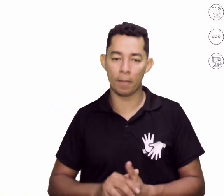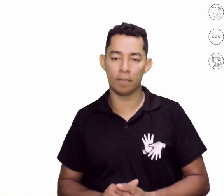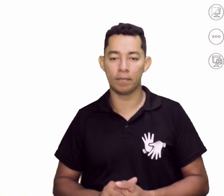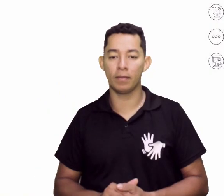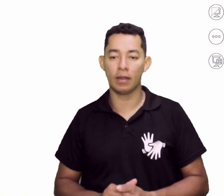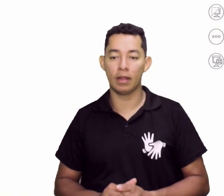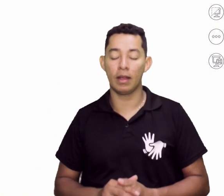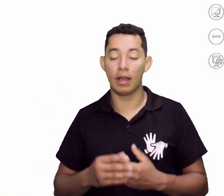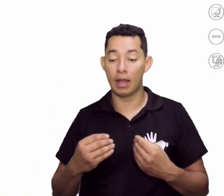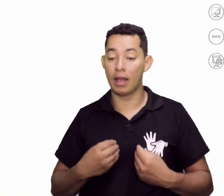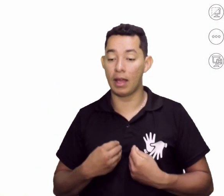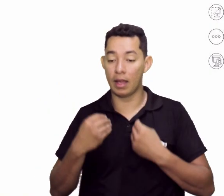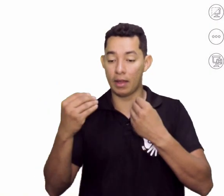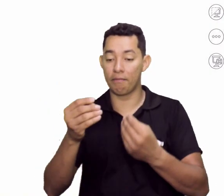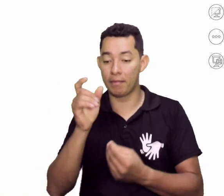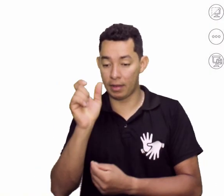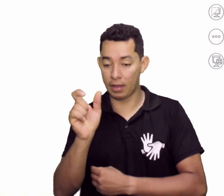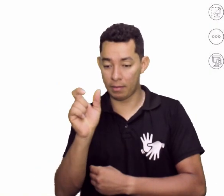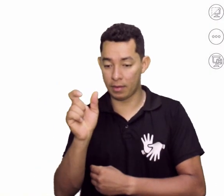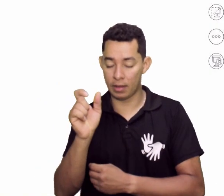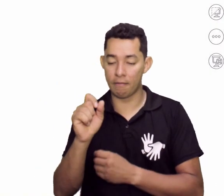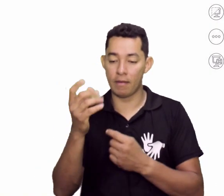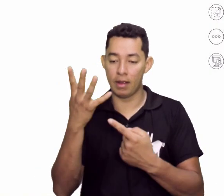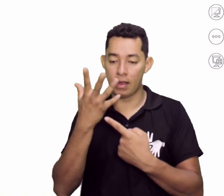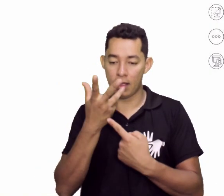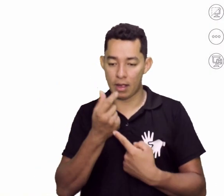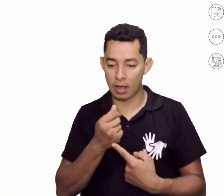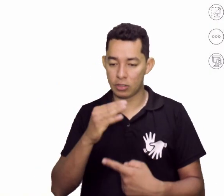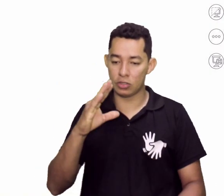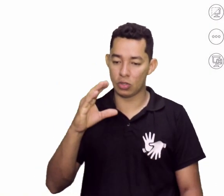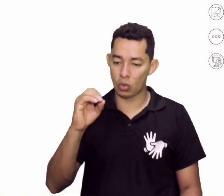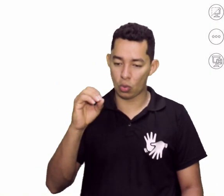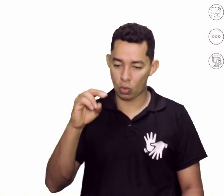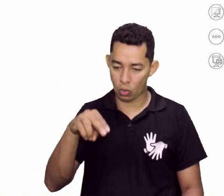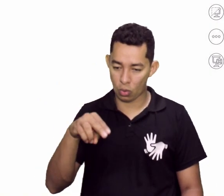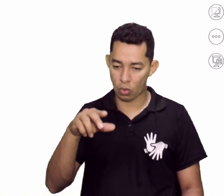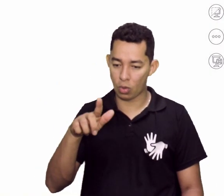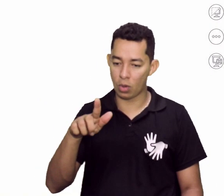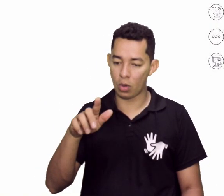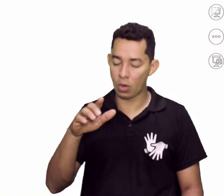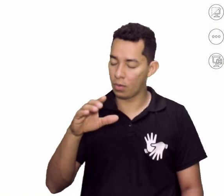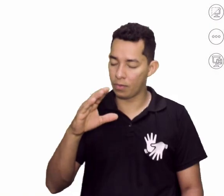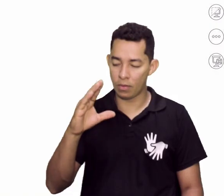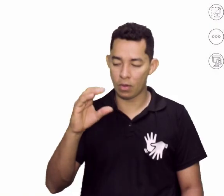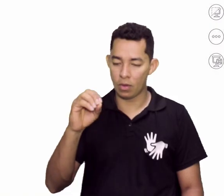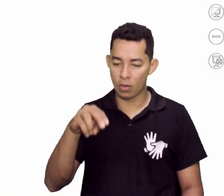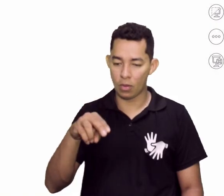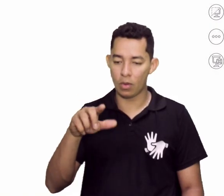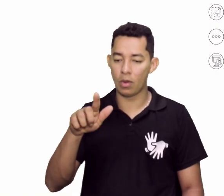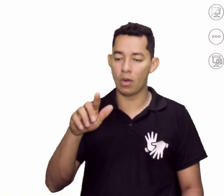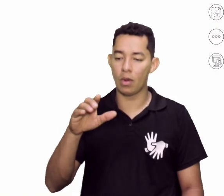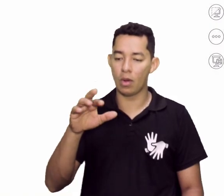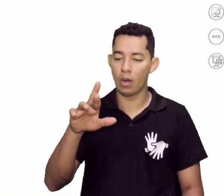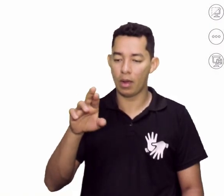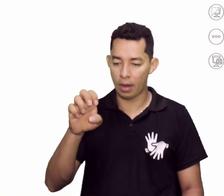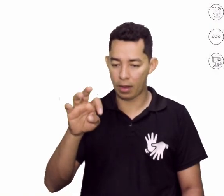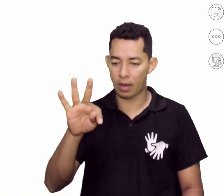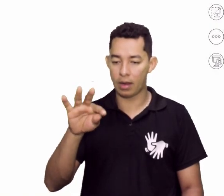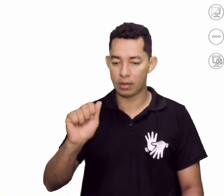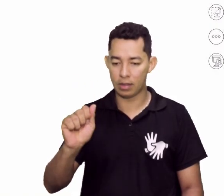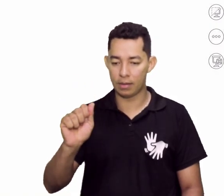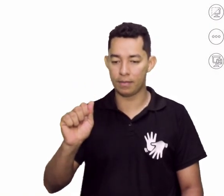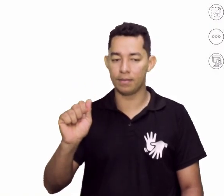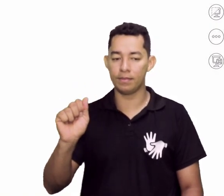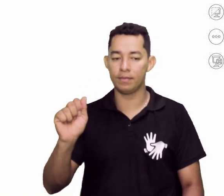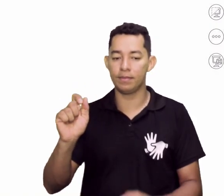emprega a expressão arte concreta. Ele é o cara que deu o nome desse movimento aí, para designar uma arte construída